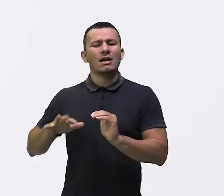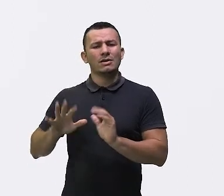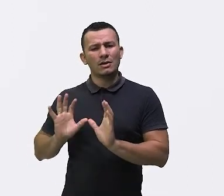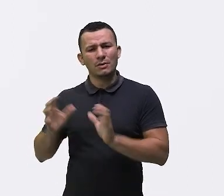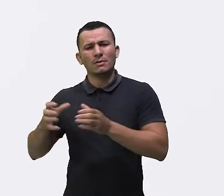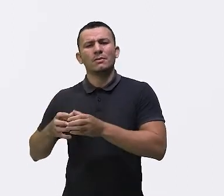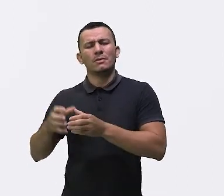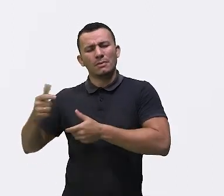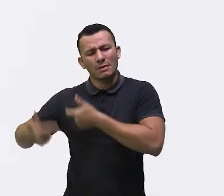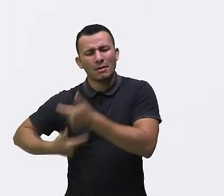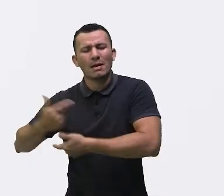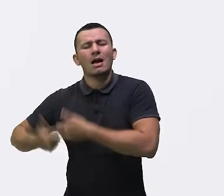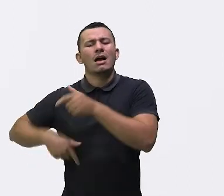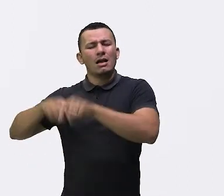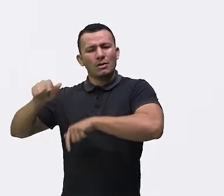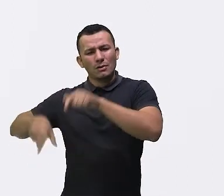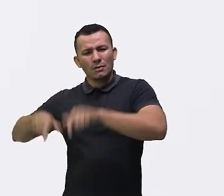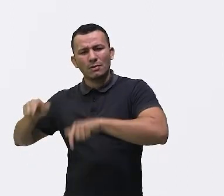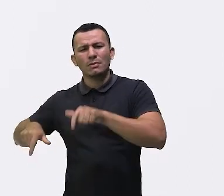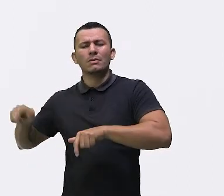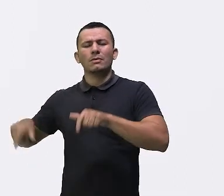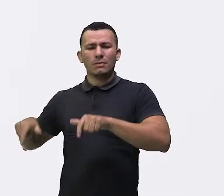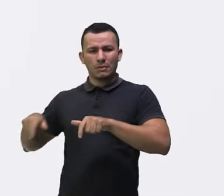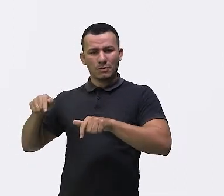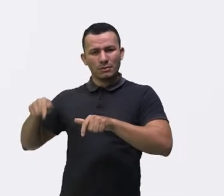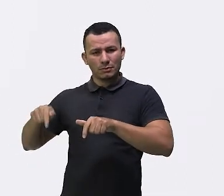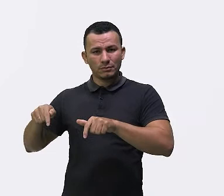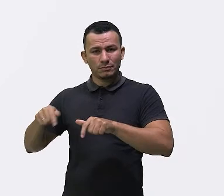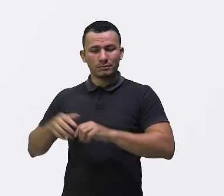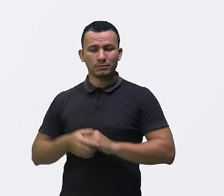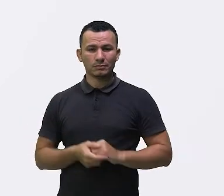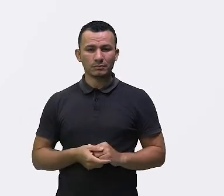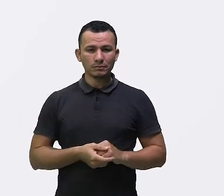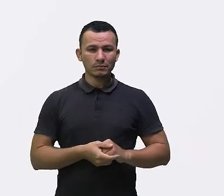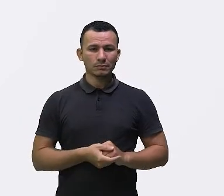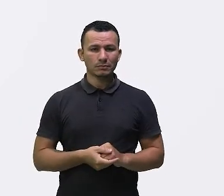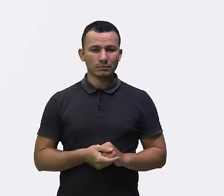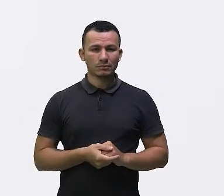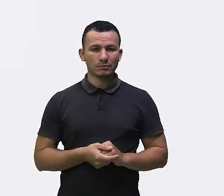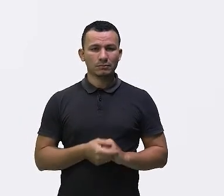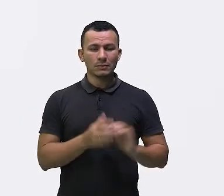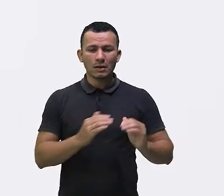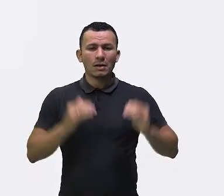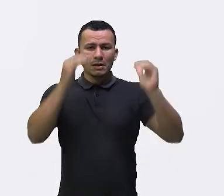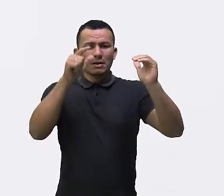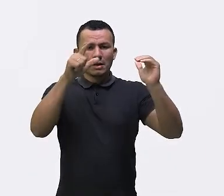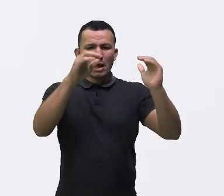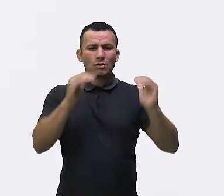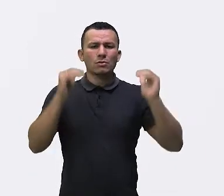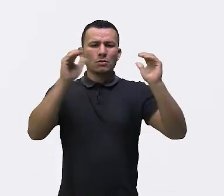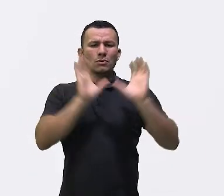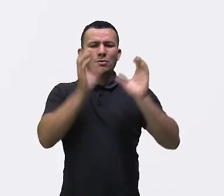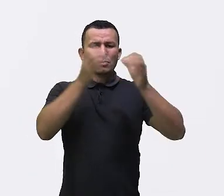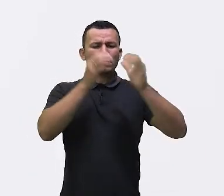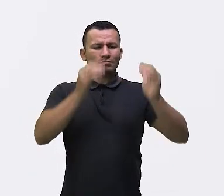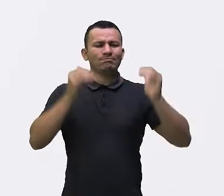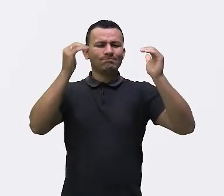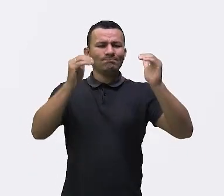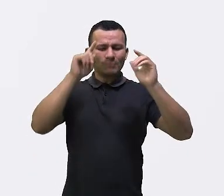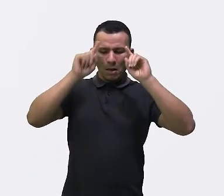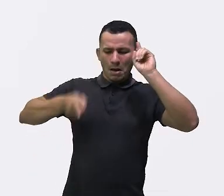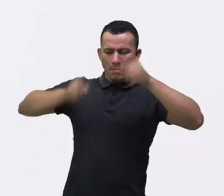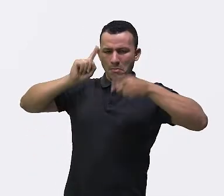relações de produção, ou seja, as relações de classe estabelecidas entre determinada sociedade. Sobre esta